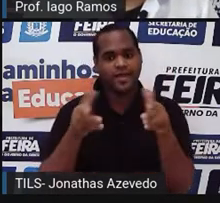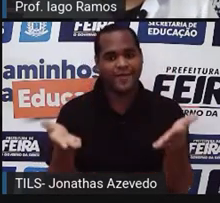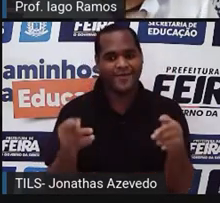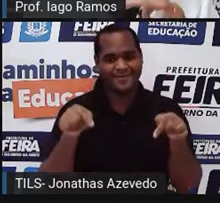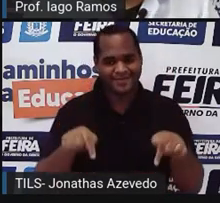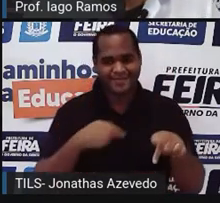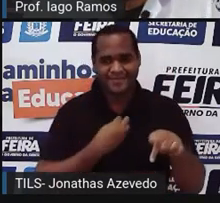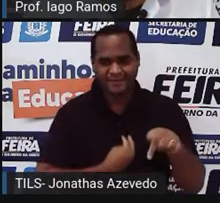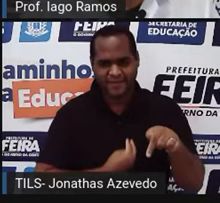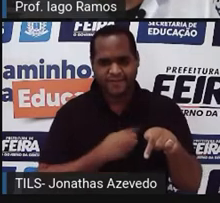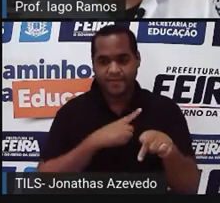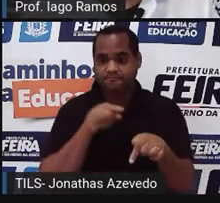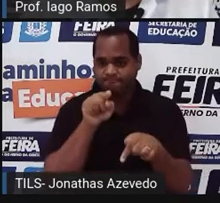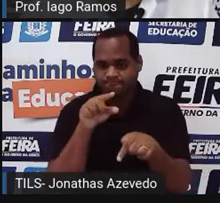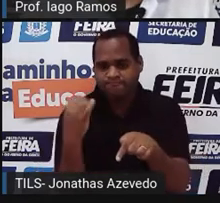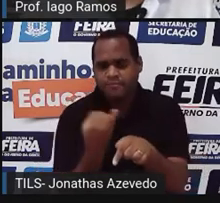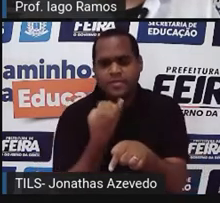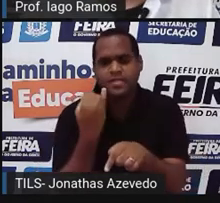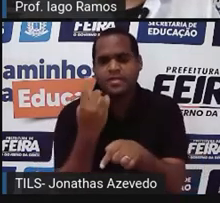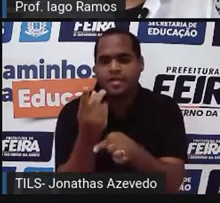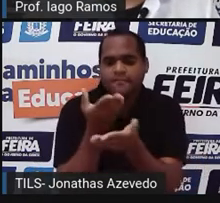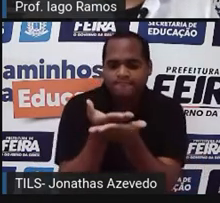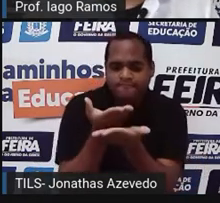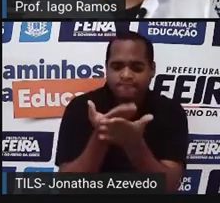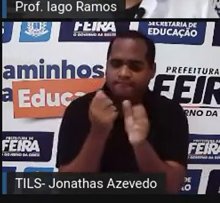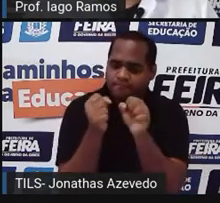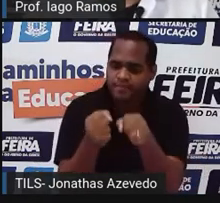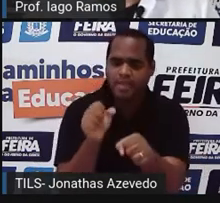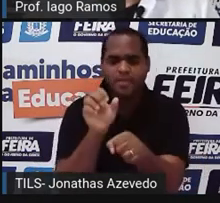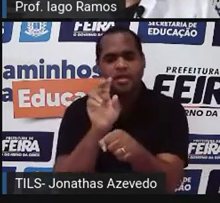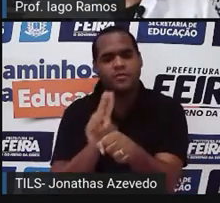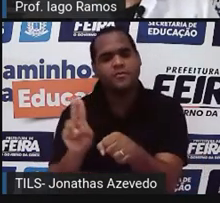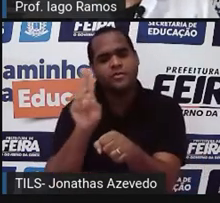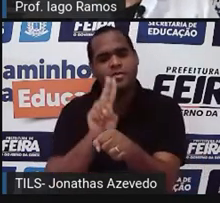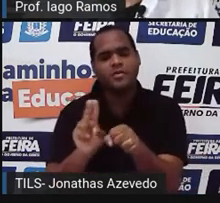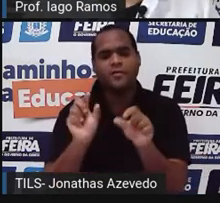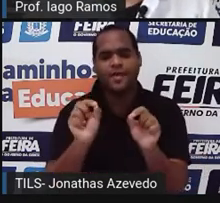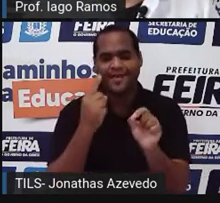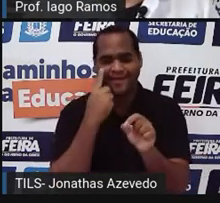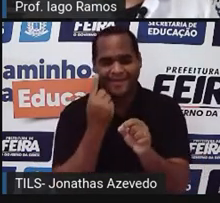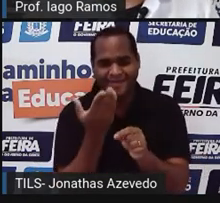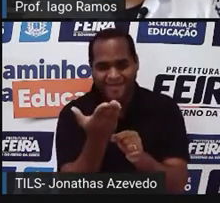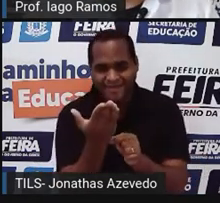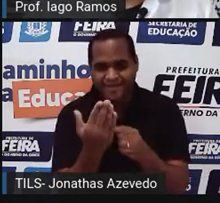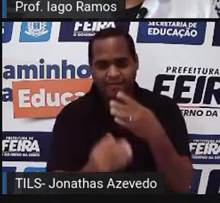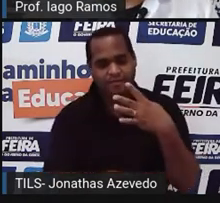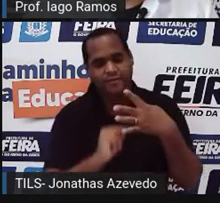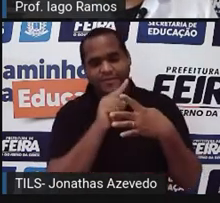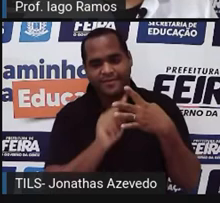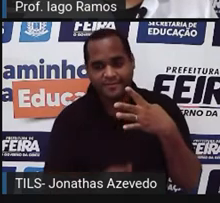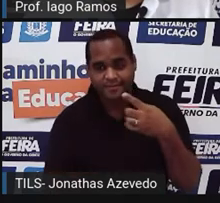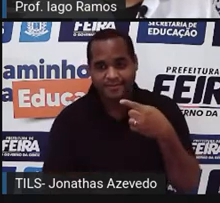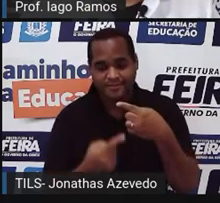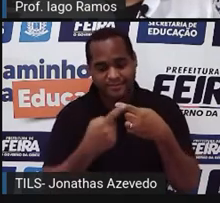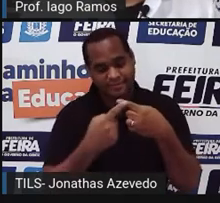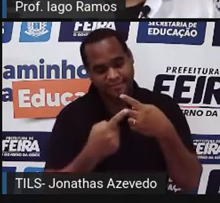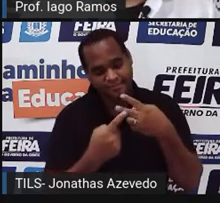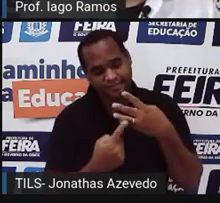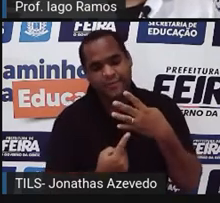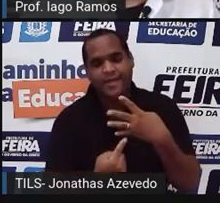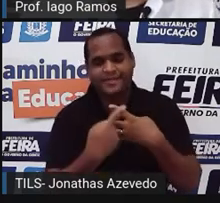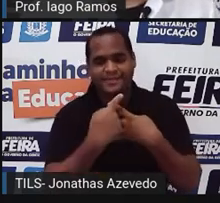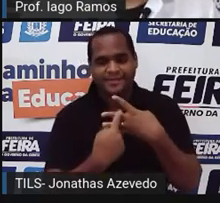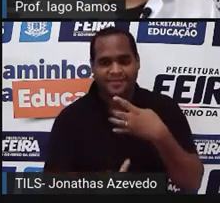momentozinho aqui é bem importante. E aí, a gente sempre usa aqui quatro opções, tá bom?